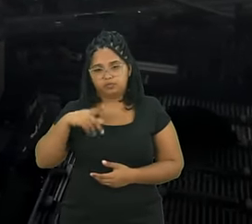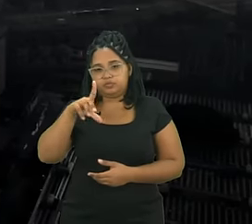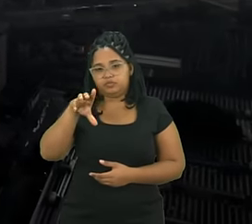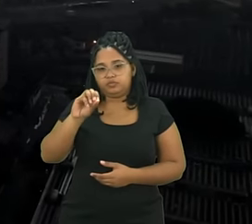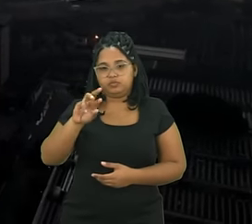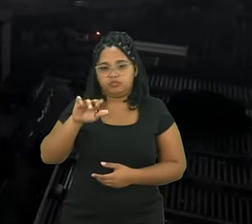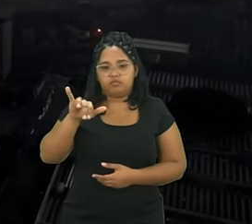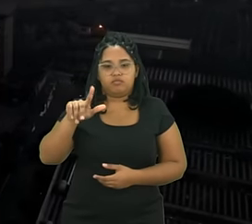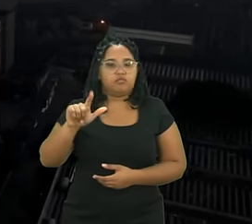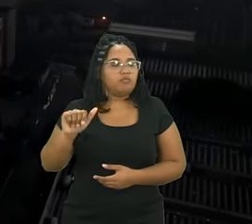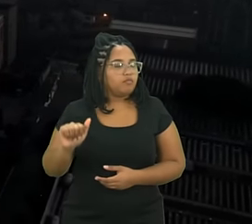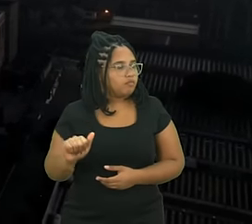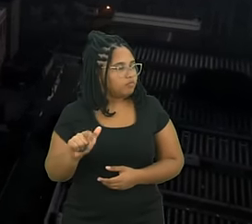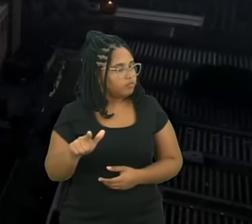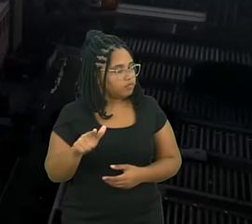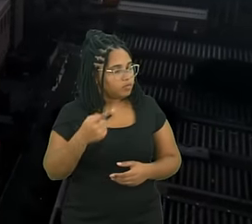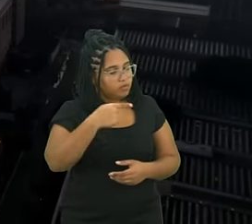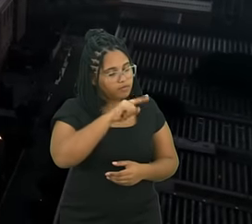Deus providenciou